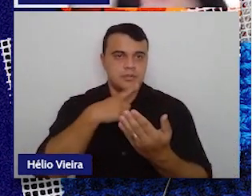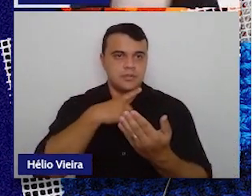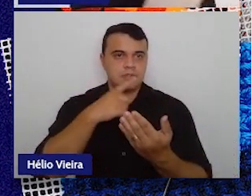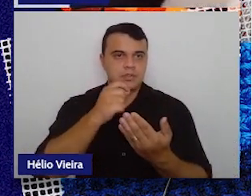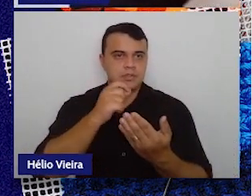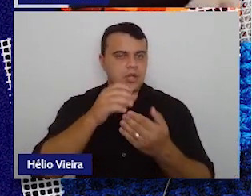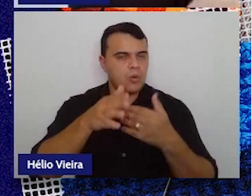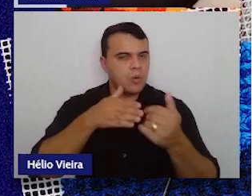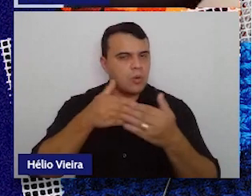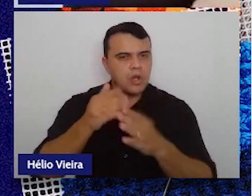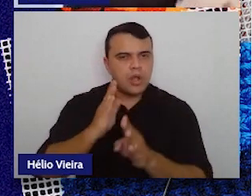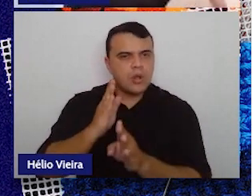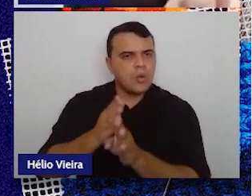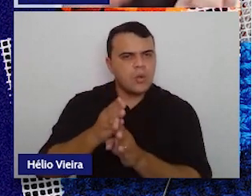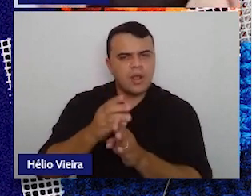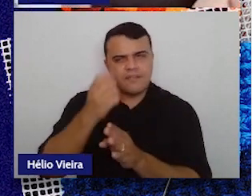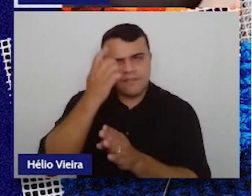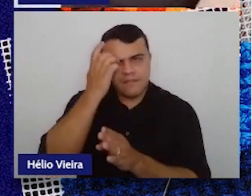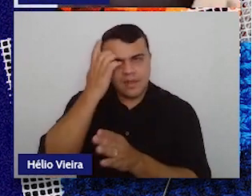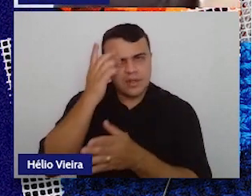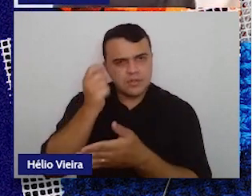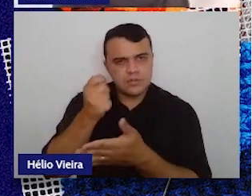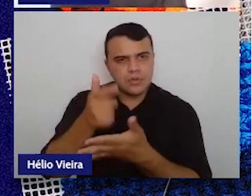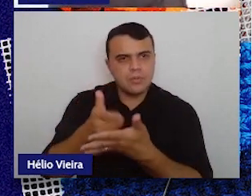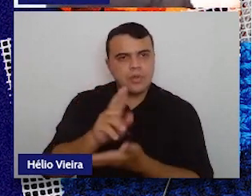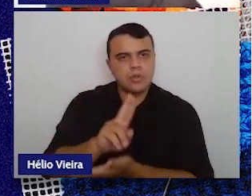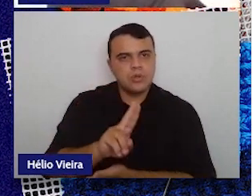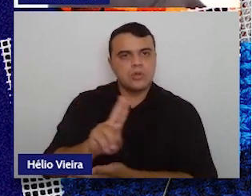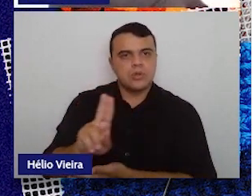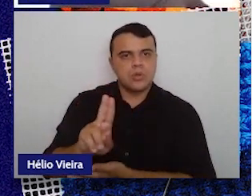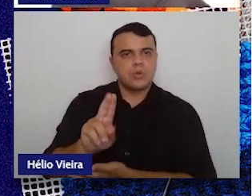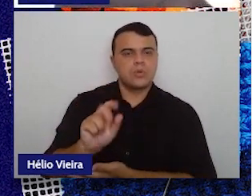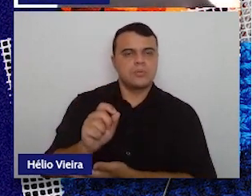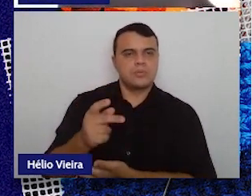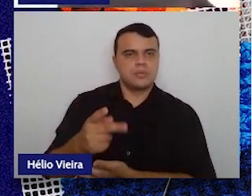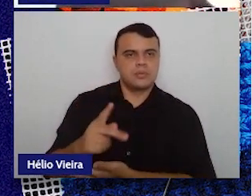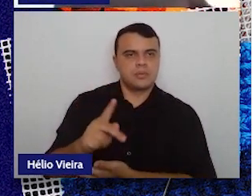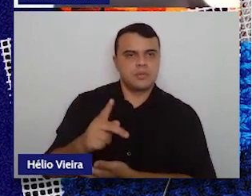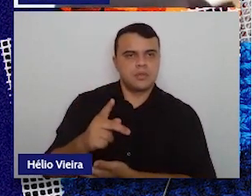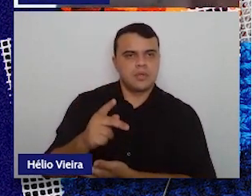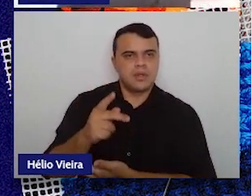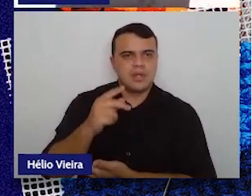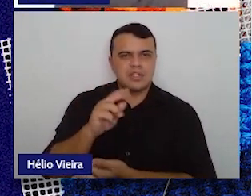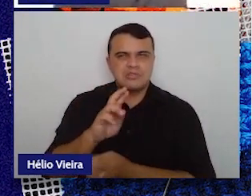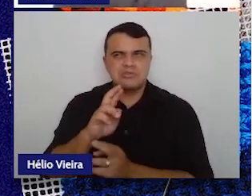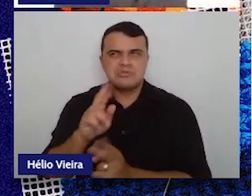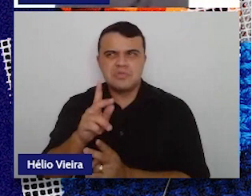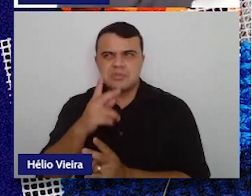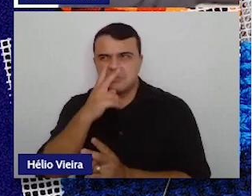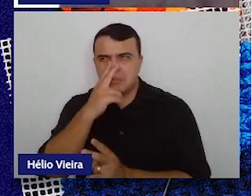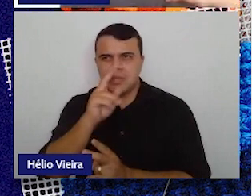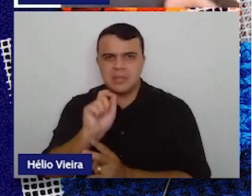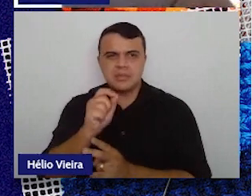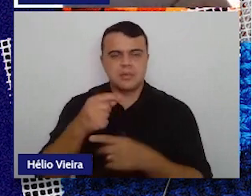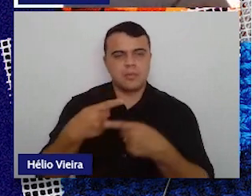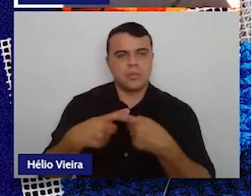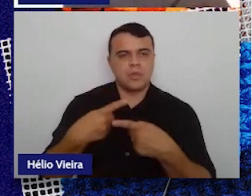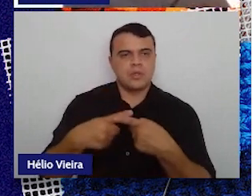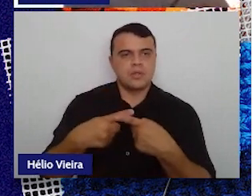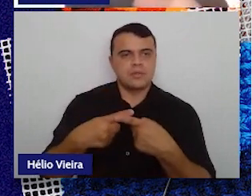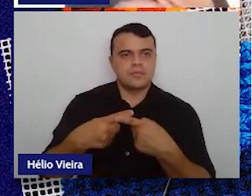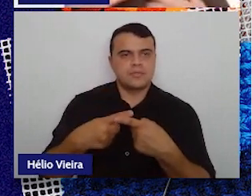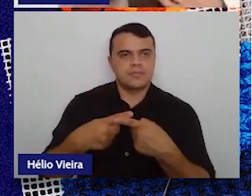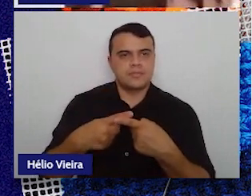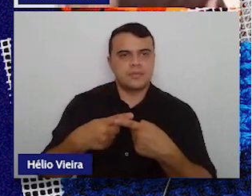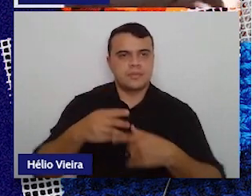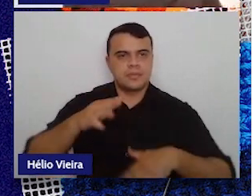em qualquer armarinho. É um nome muito incomum para a gente, porque